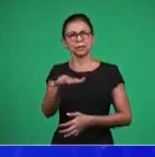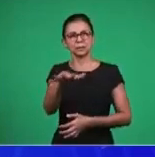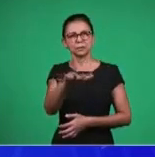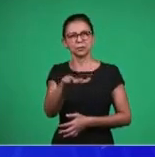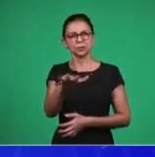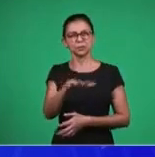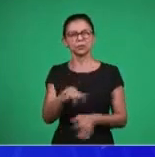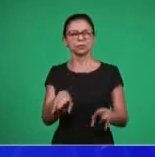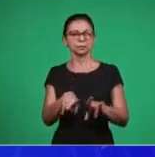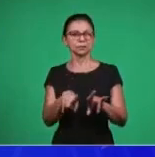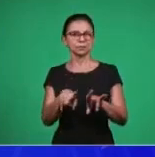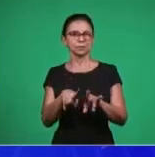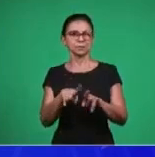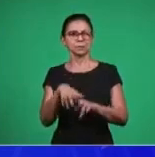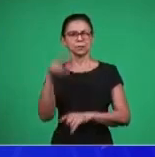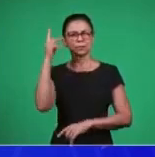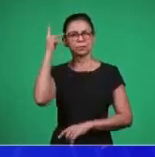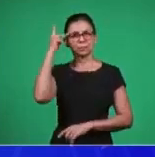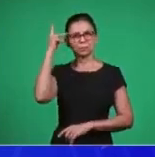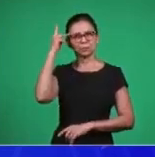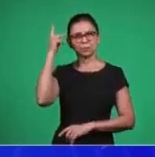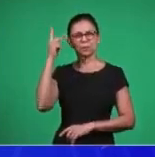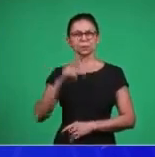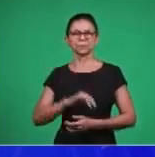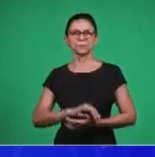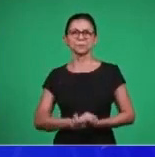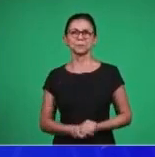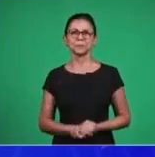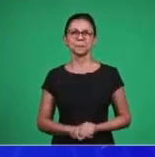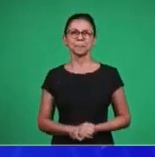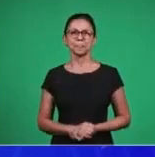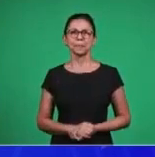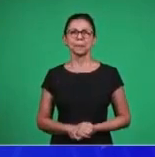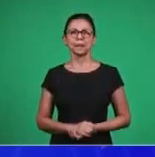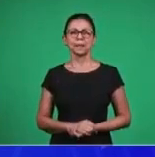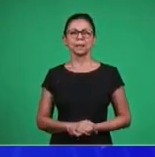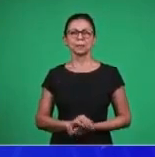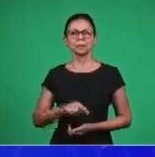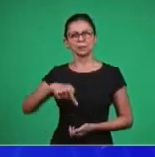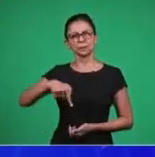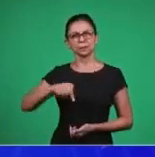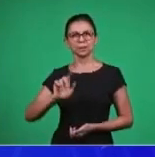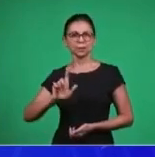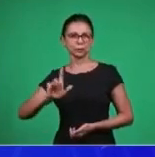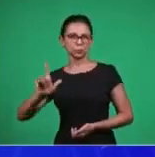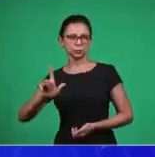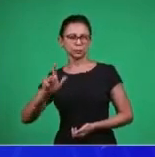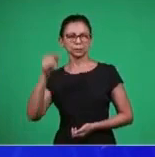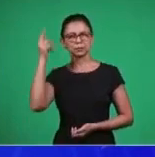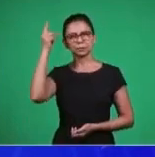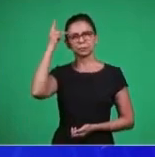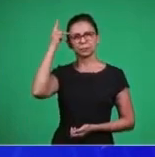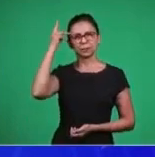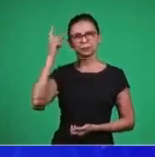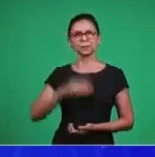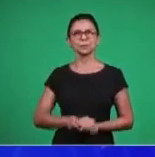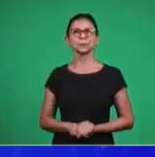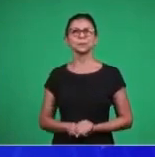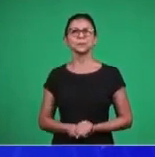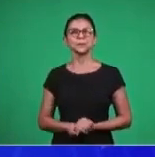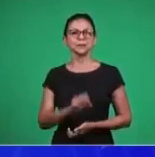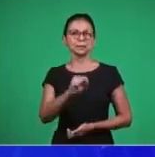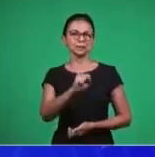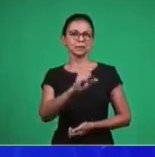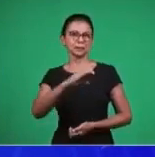Helps the area of a local area in Guarulhos, São Paulo, in Queluz, São Paulo, in São José, Santa